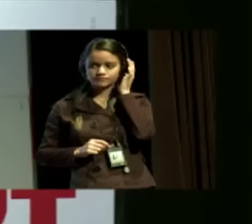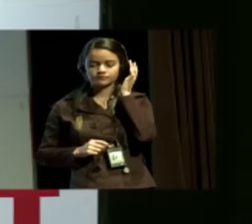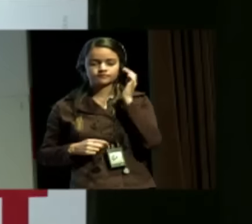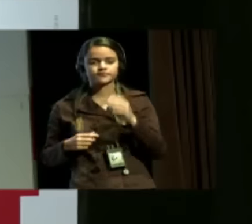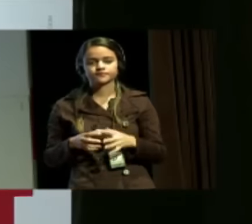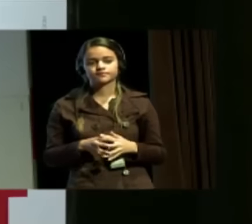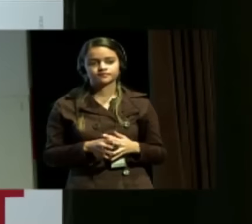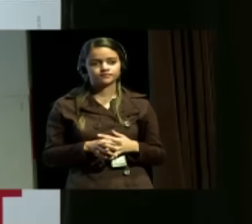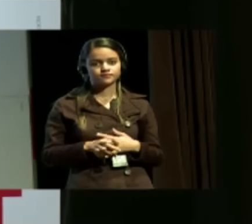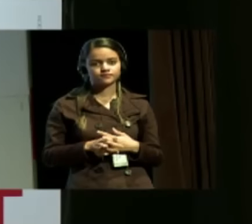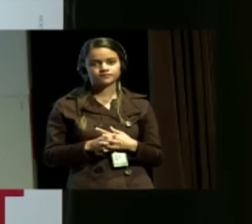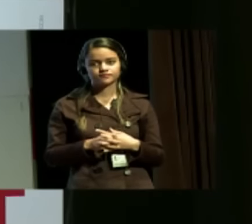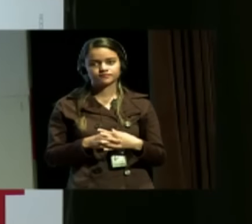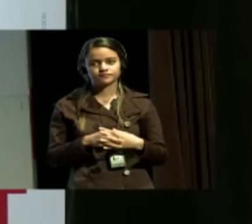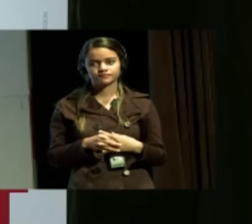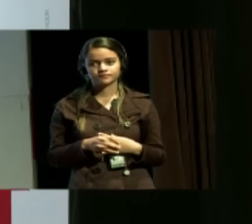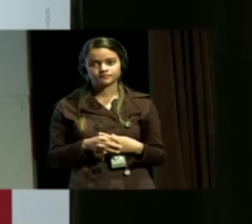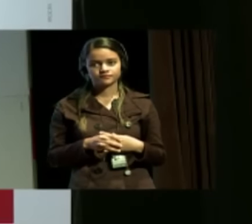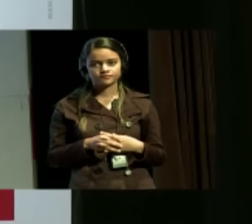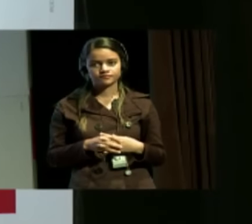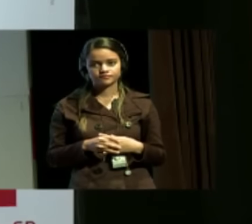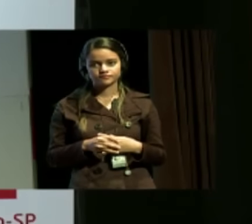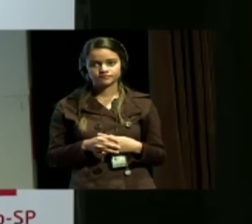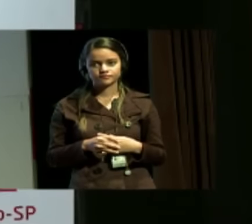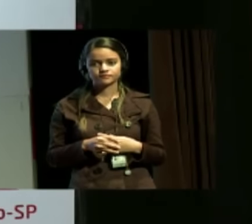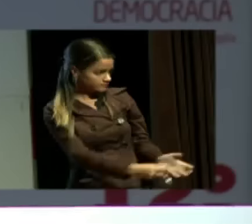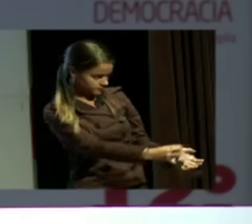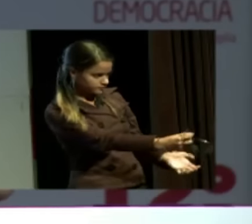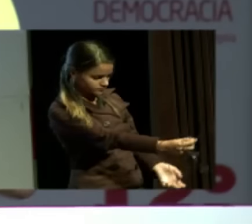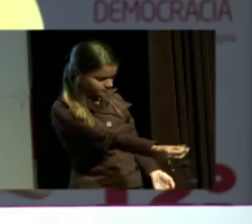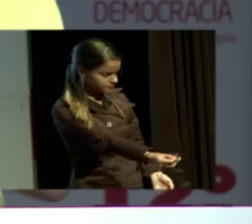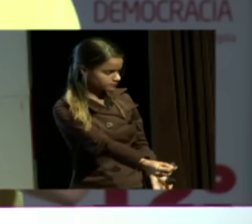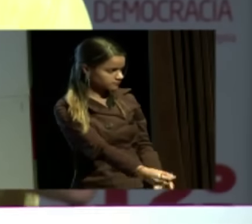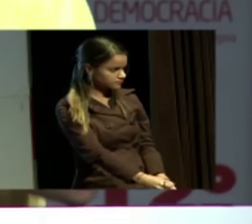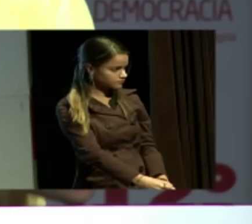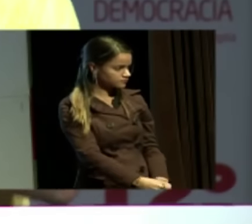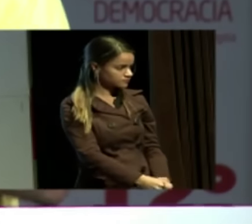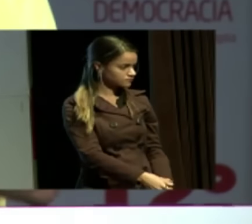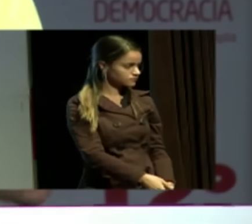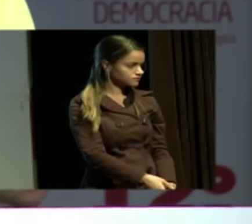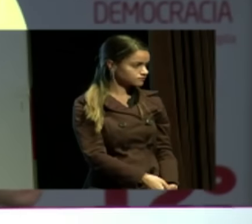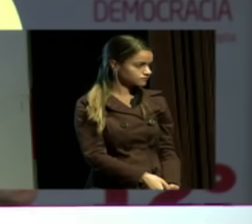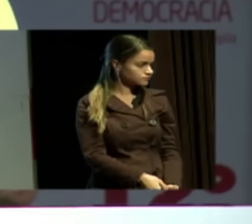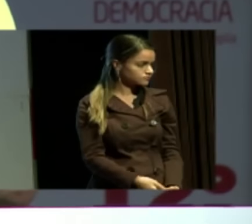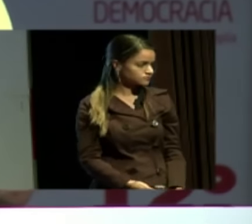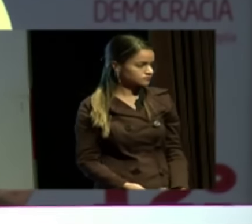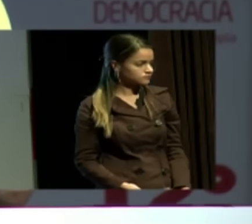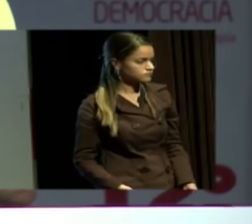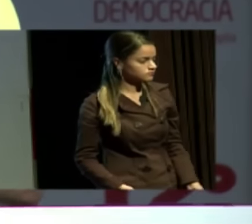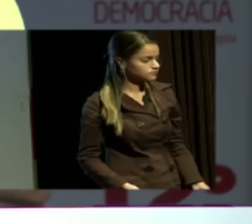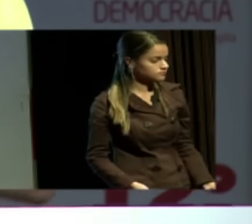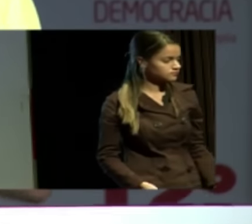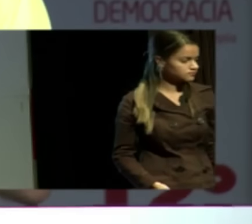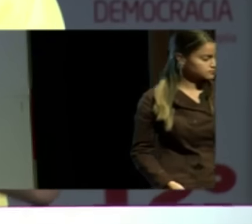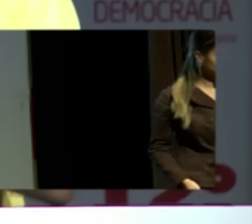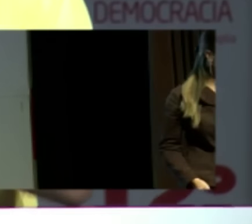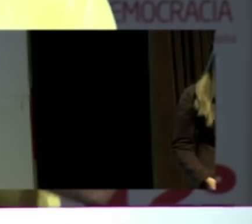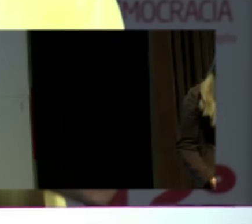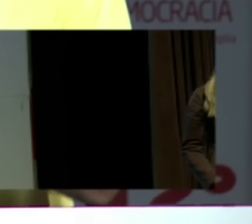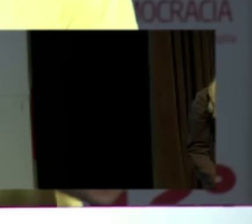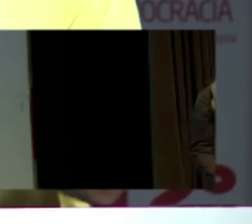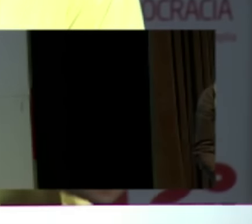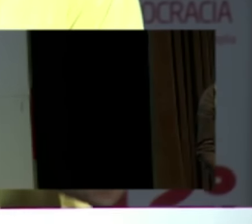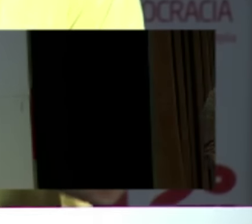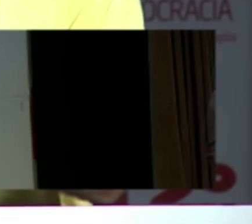presidência sobre a luta global de trabalhadores e trabalhadoras o cientista político americano Michael fiser defendeu a